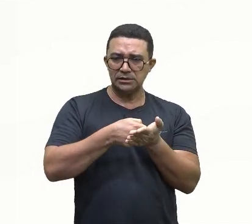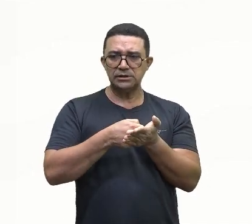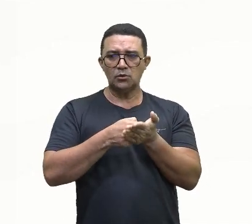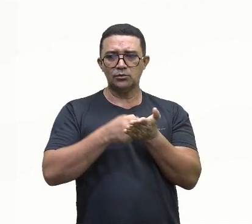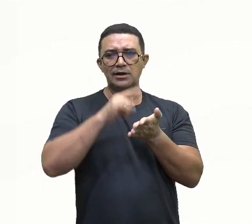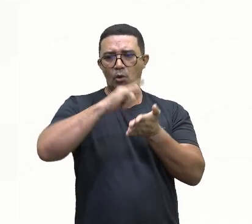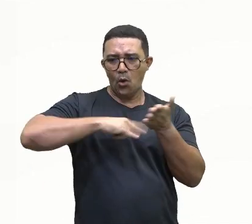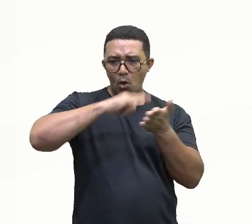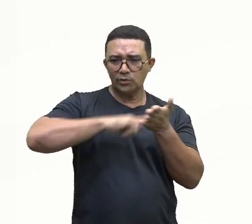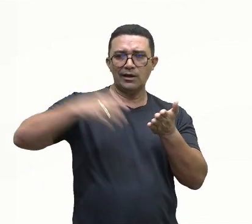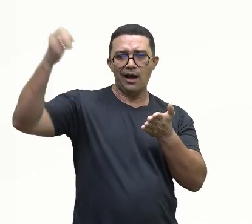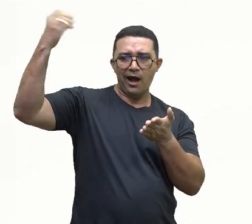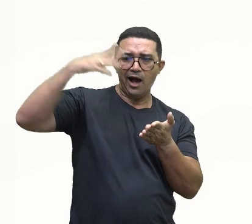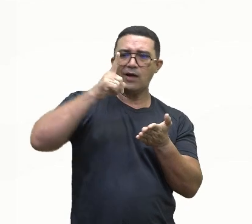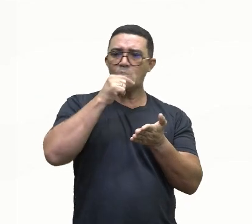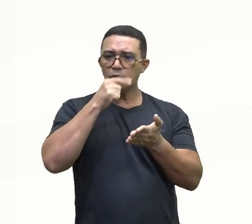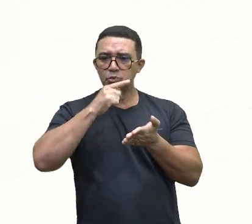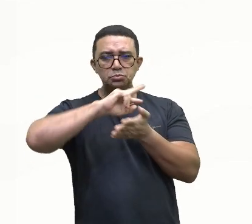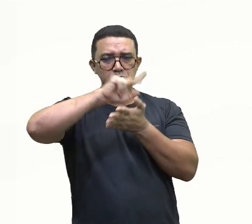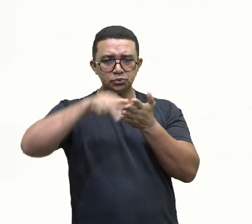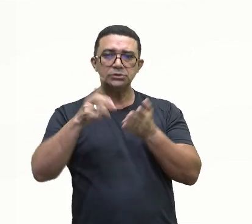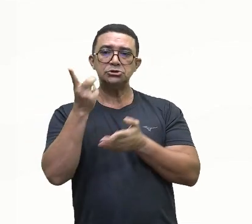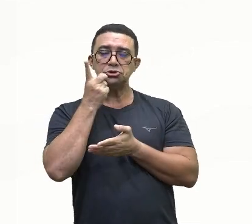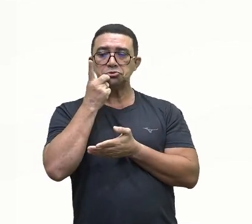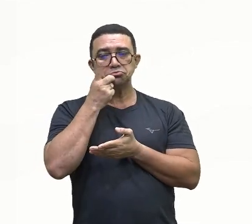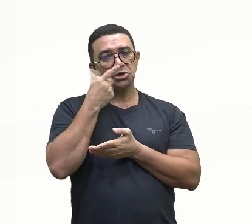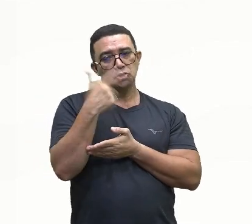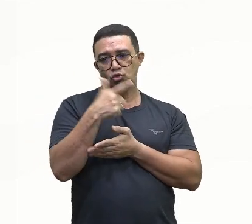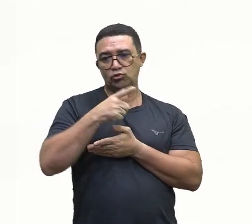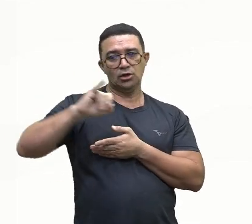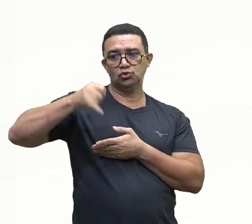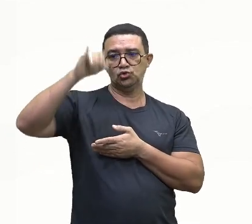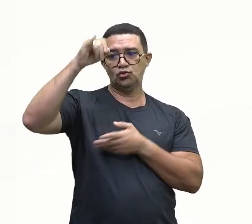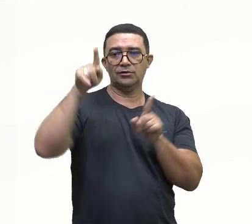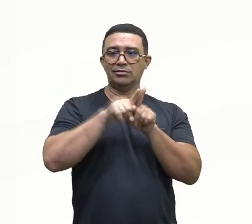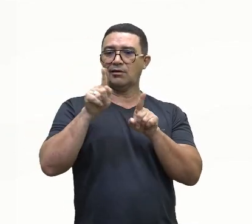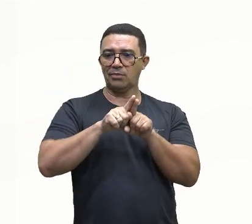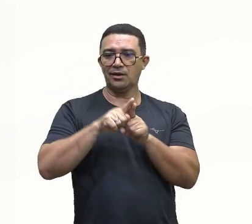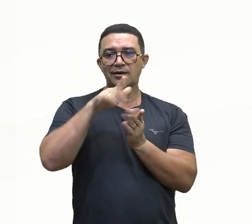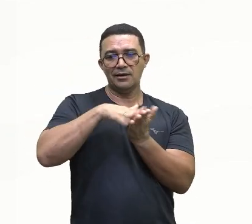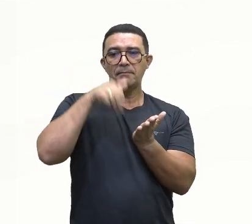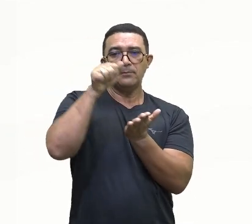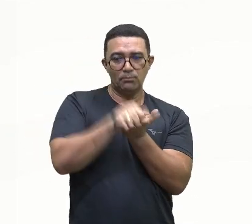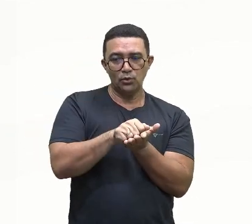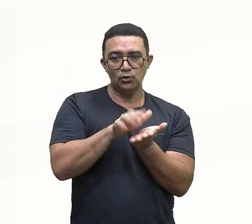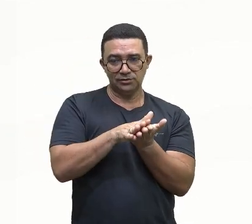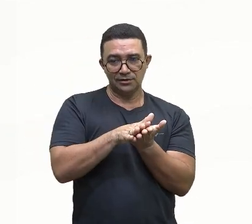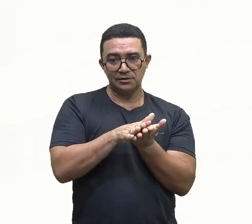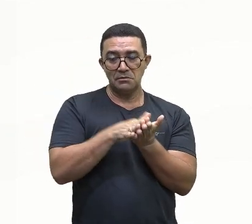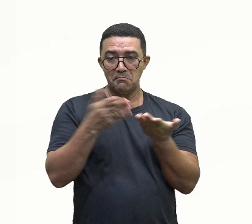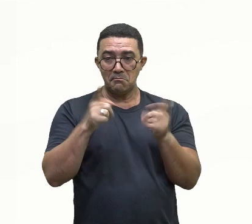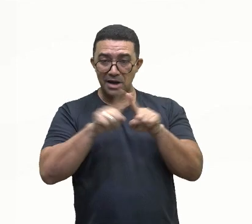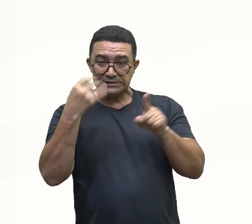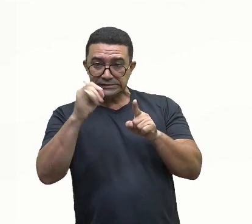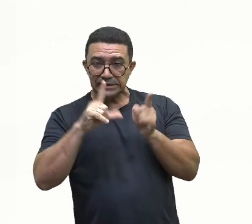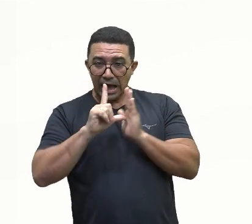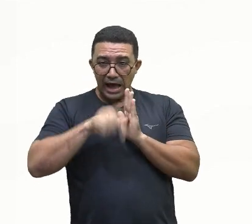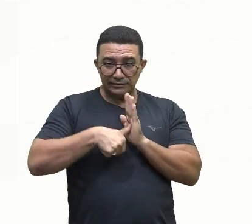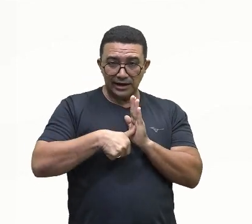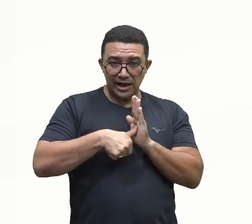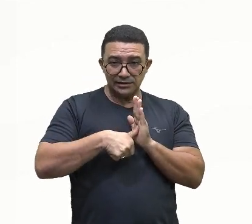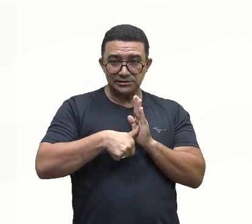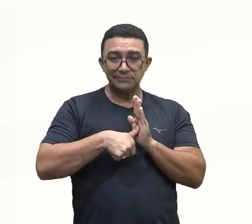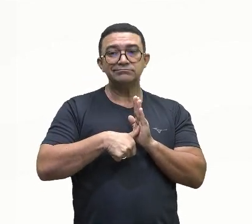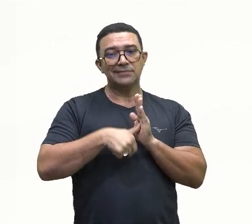ou antecipado, você não paga juros nem multas. Mas, Quando você atrasa uma conta, aí vem